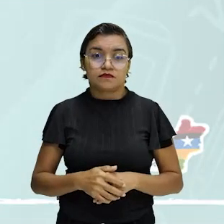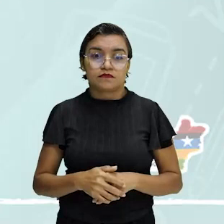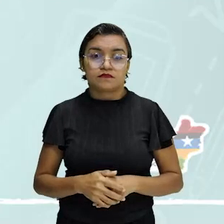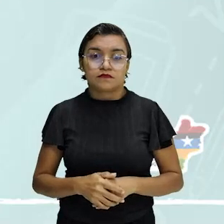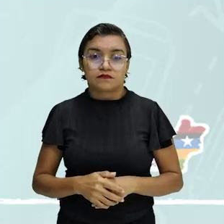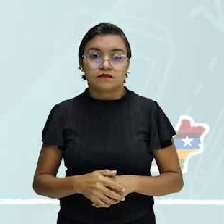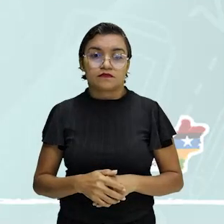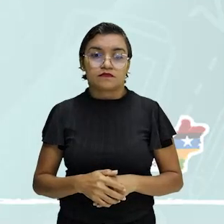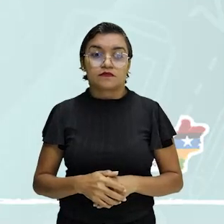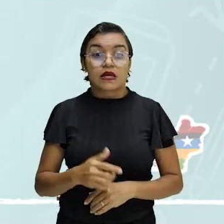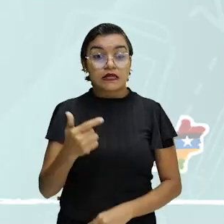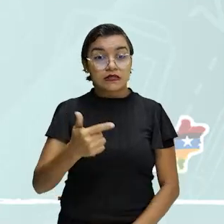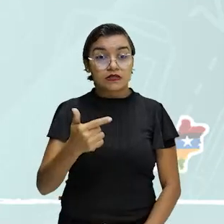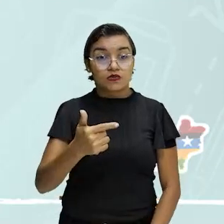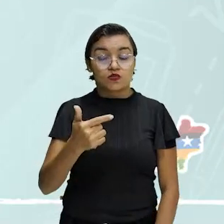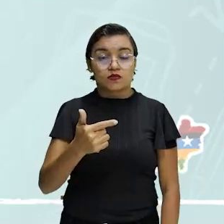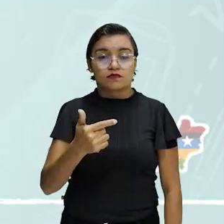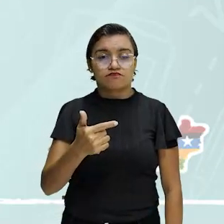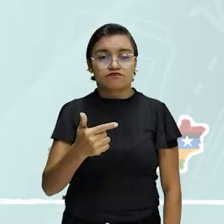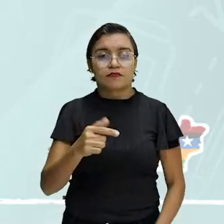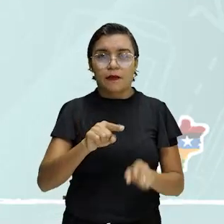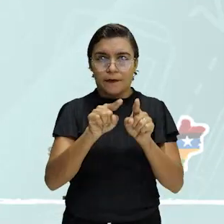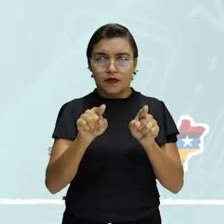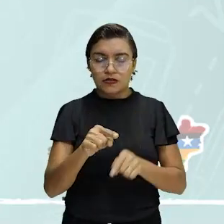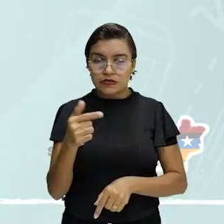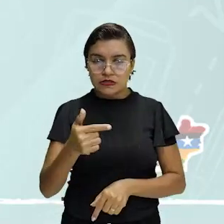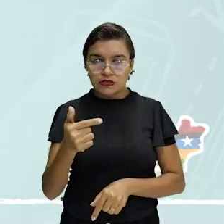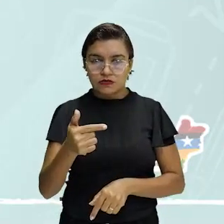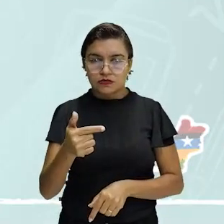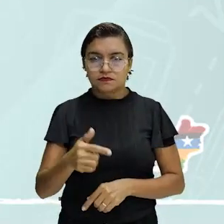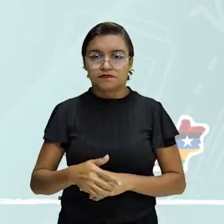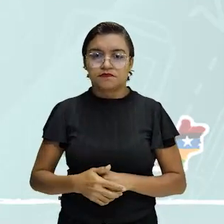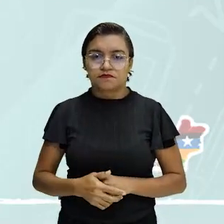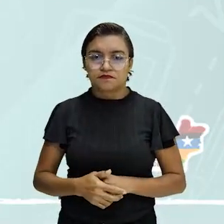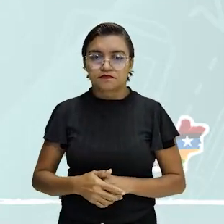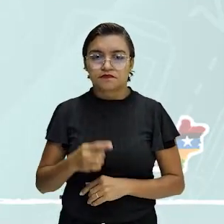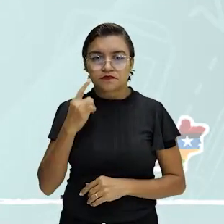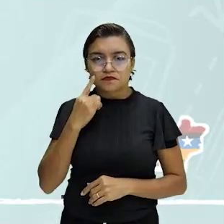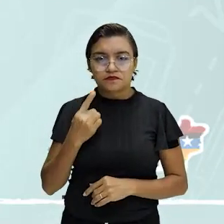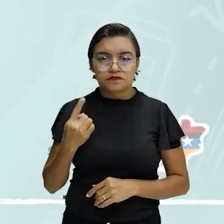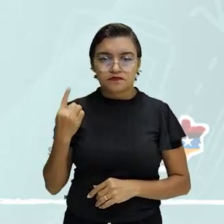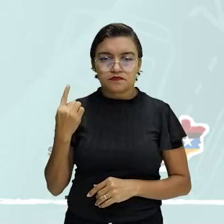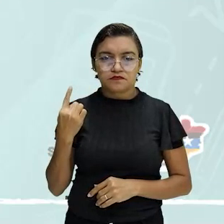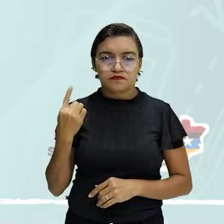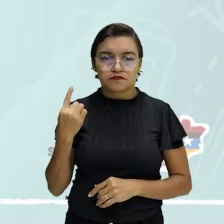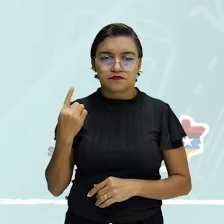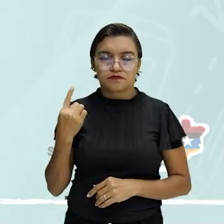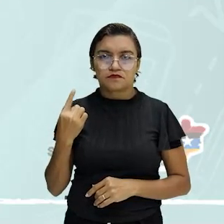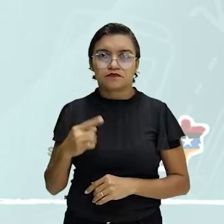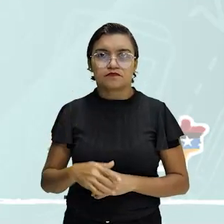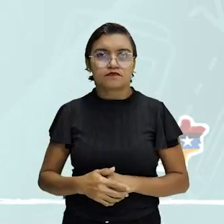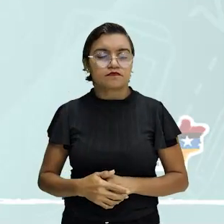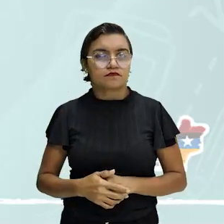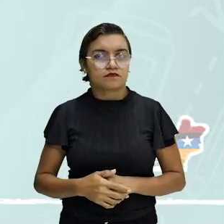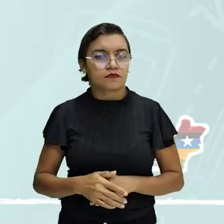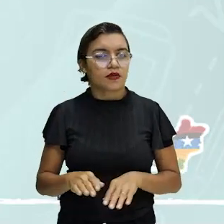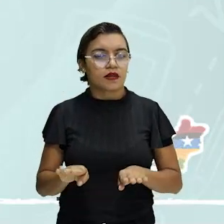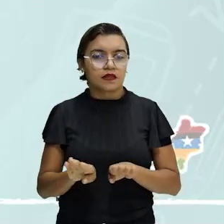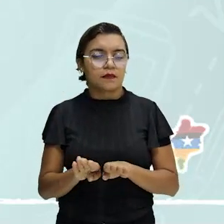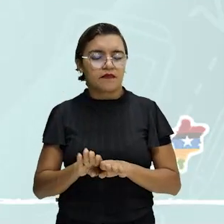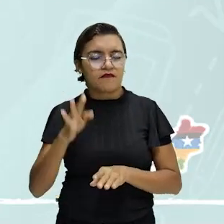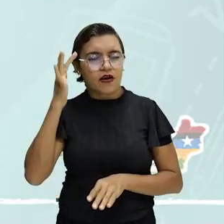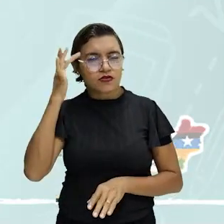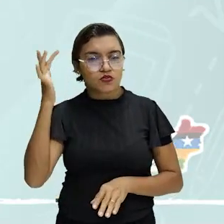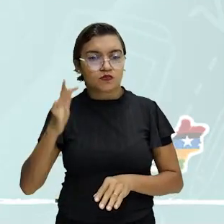que maneira e para quem enviaremos a mensagem, a linguagem vai variar entre formal e informal. Também bem